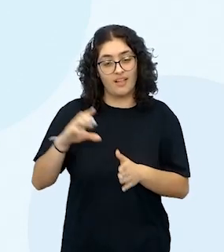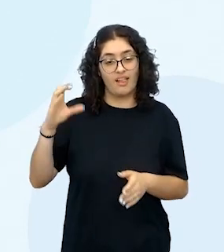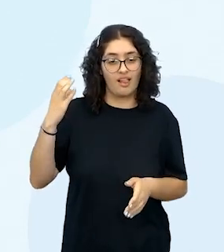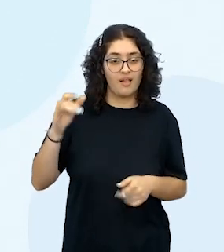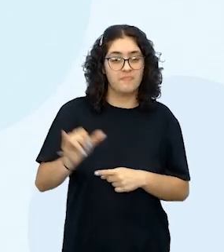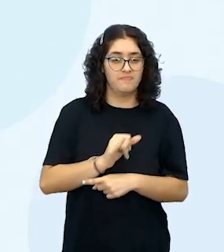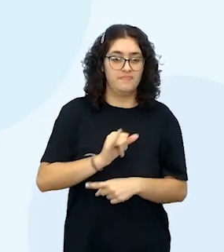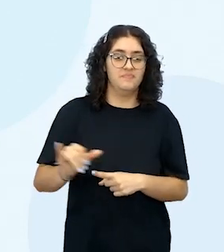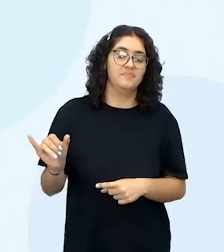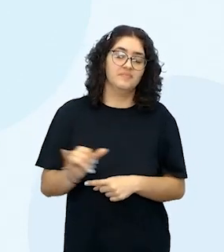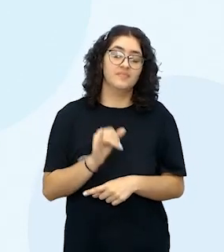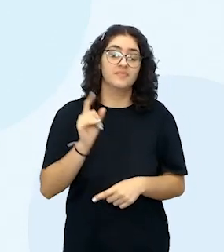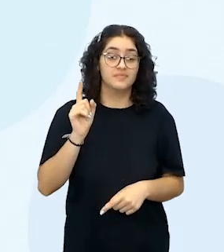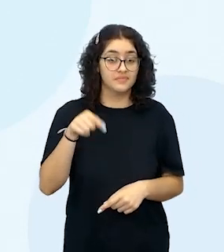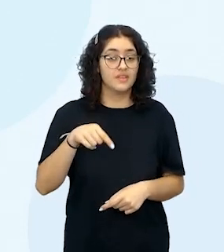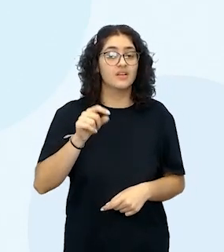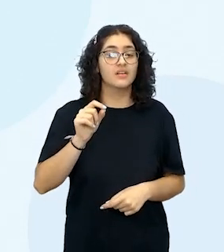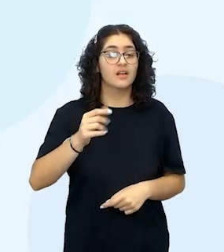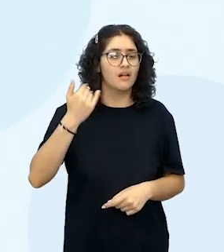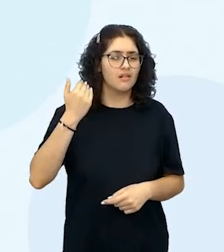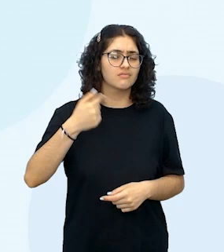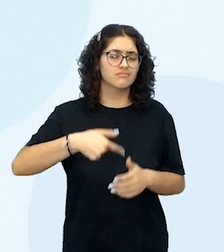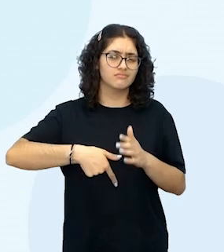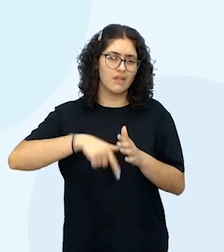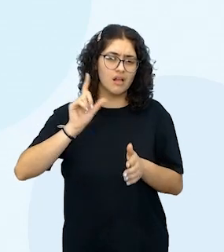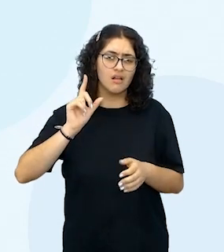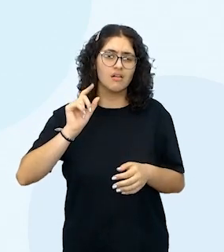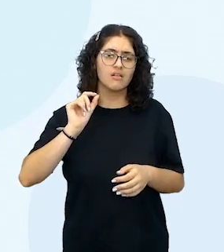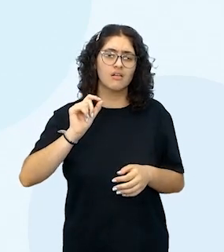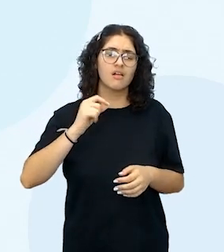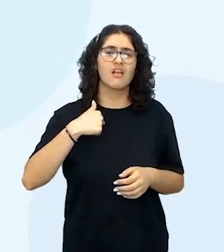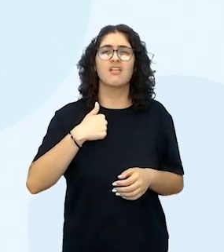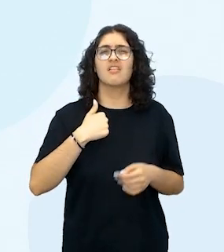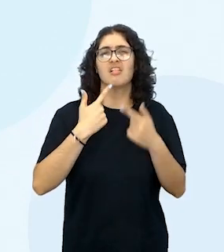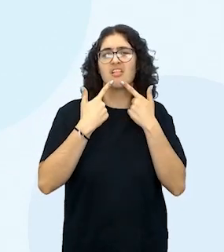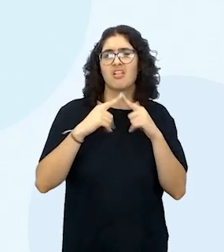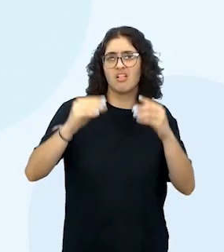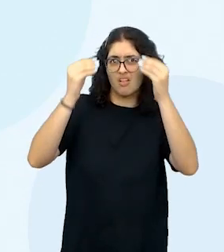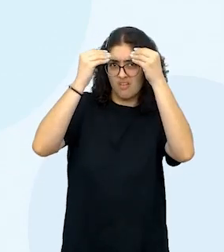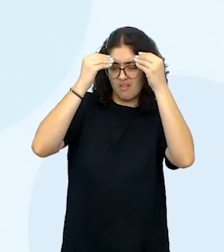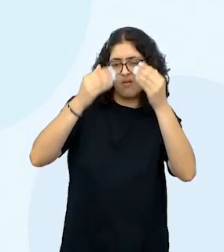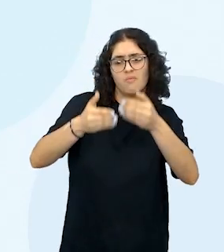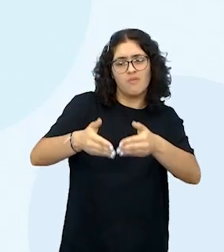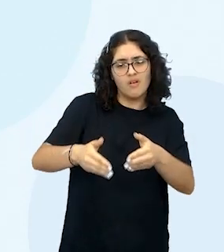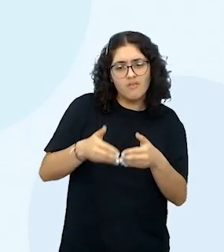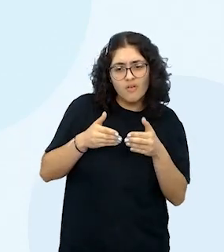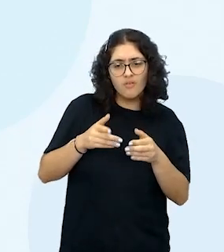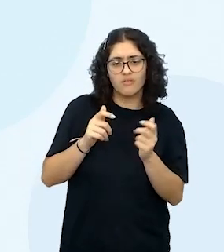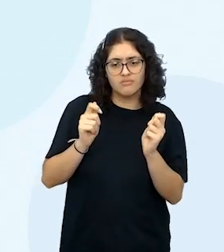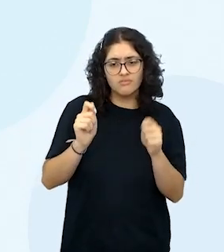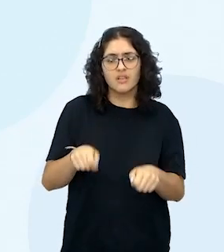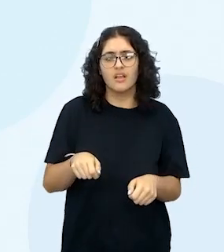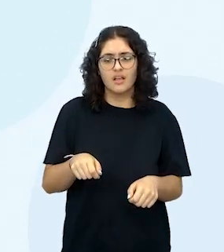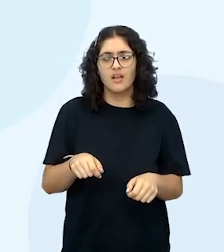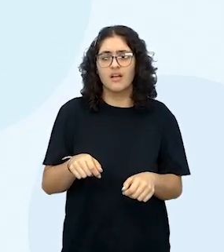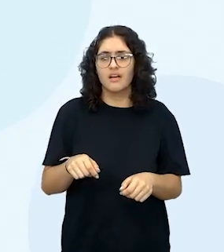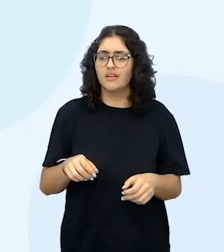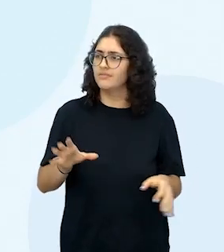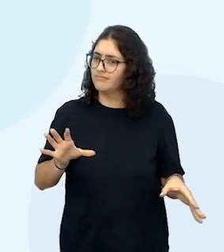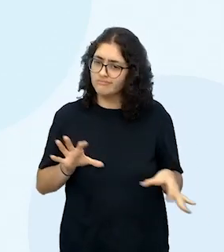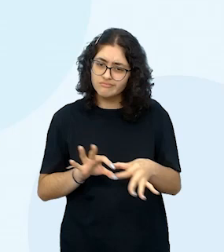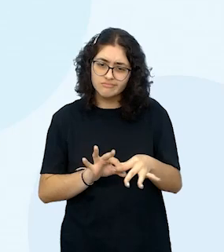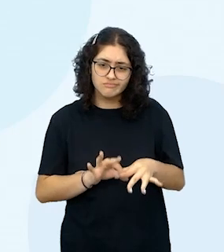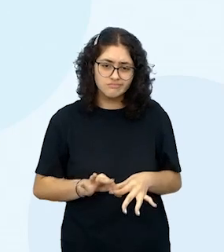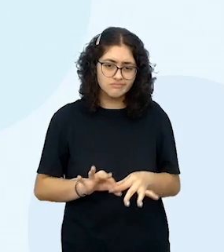Diferentes áreas, e no começo até a gente leu aqui, né, mas eu sou da área de linguagem. Por favor, acho que dá para unir todas, né? Nossa,